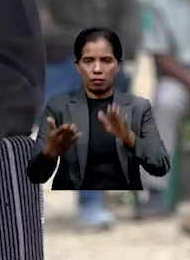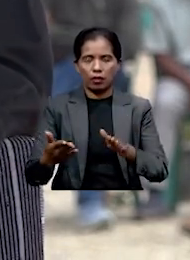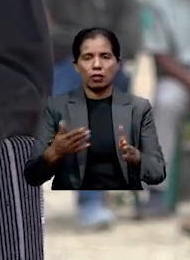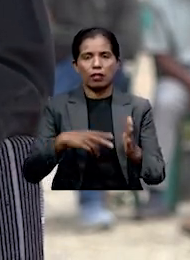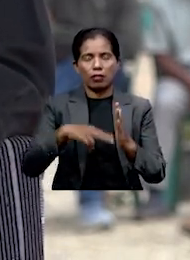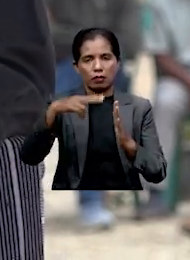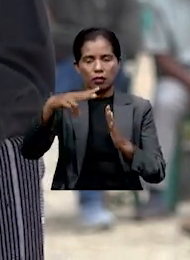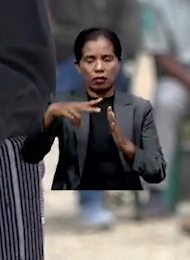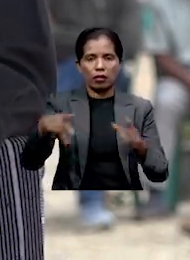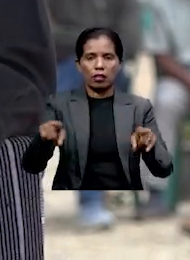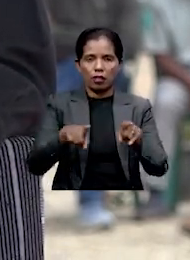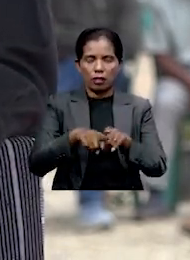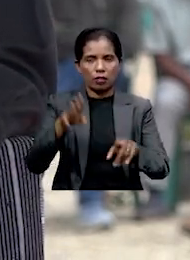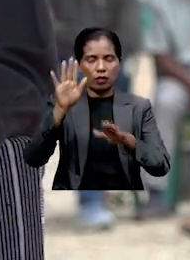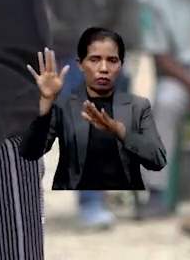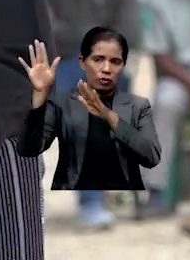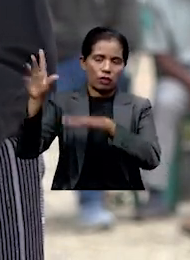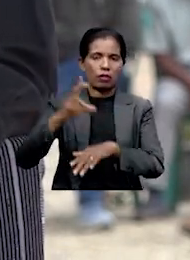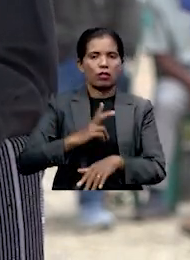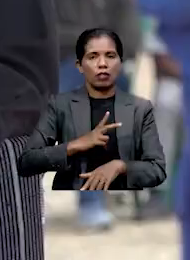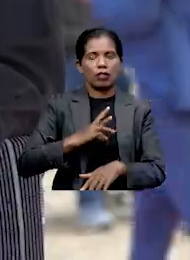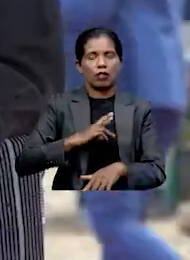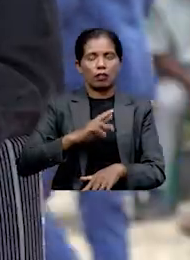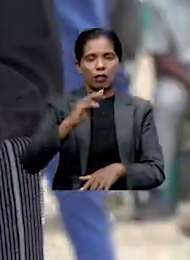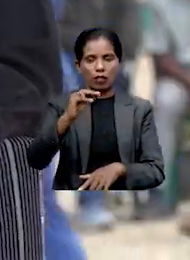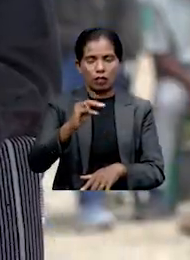ramilau. Anesa lamati bian.